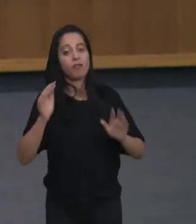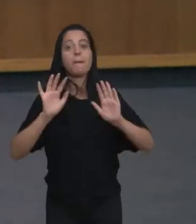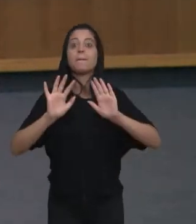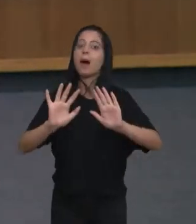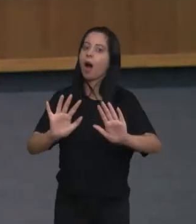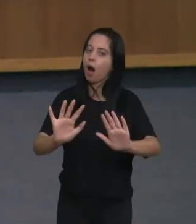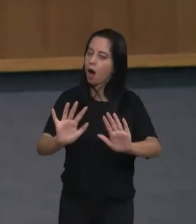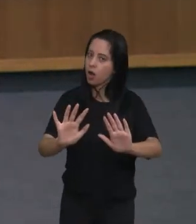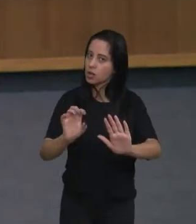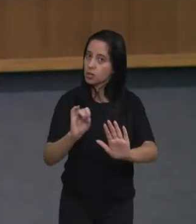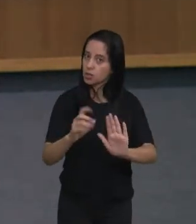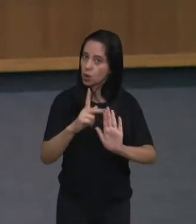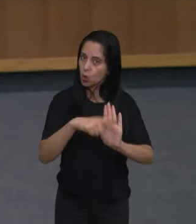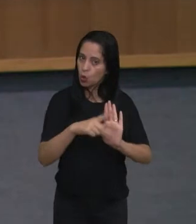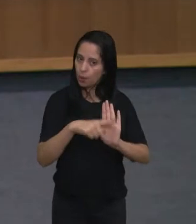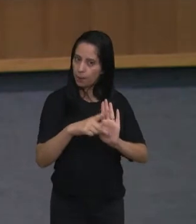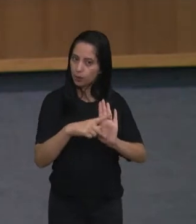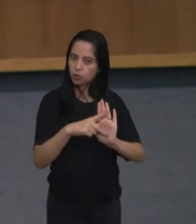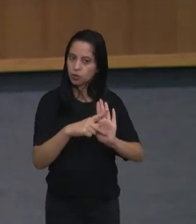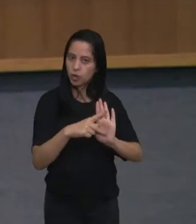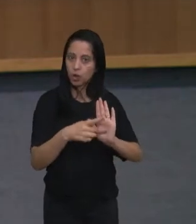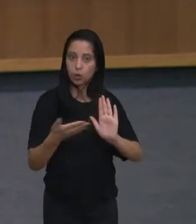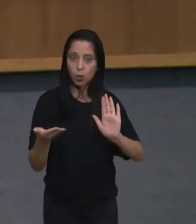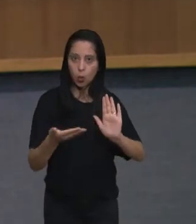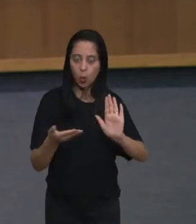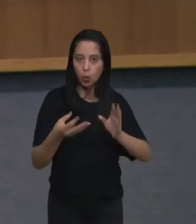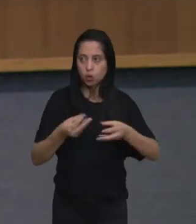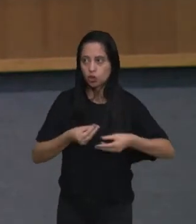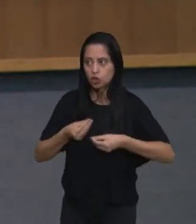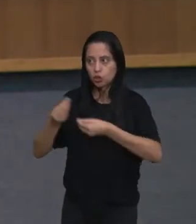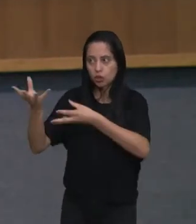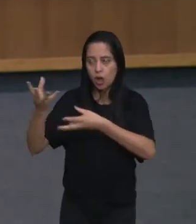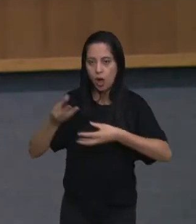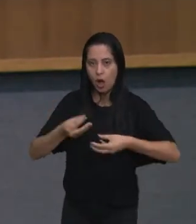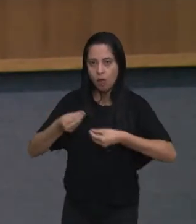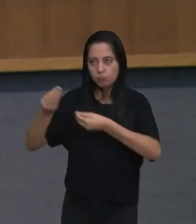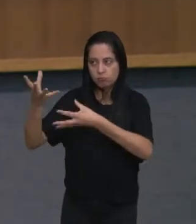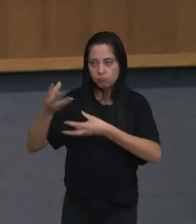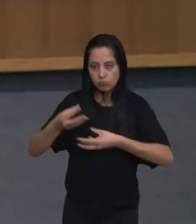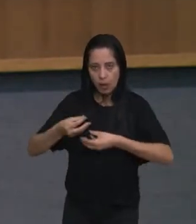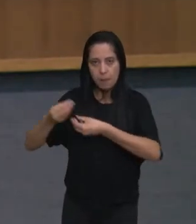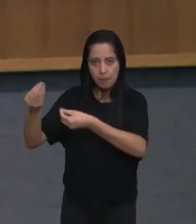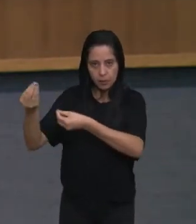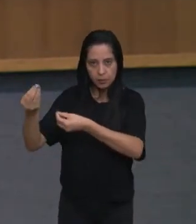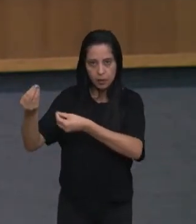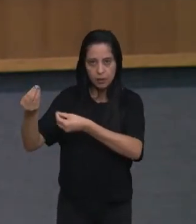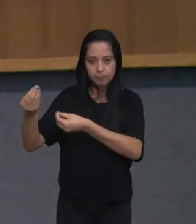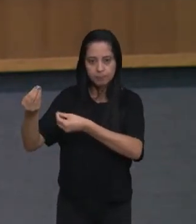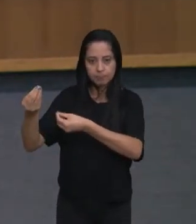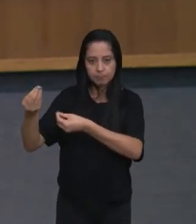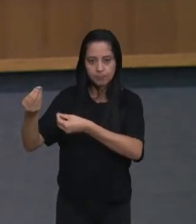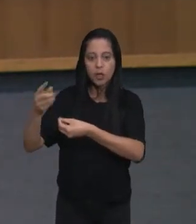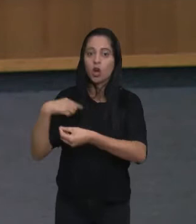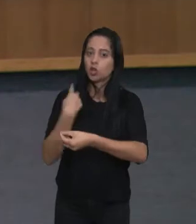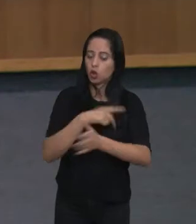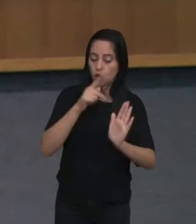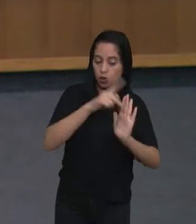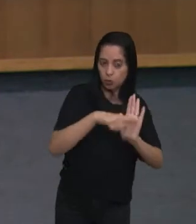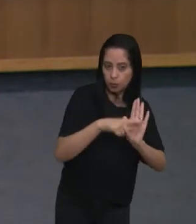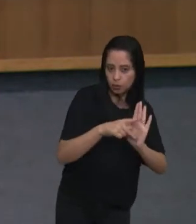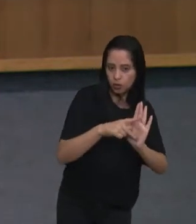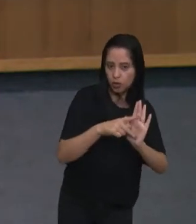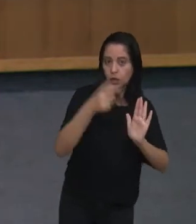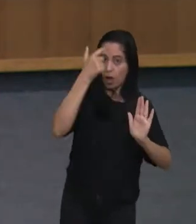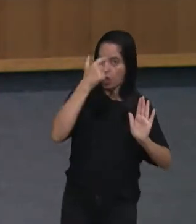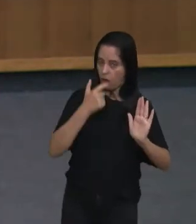esse projeto de lei que nós estamos enviando todas quanto é manifestação de vocês, nós estamos enviando, eu estou